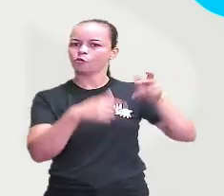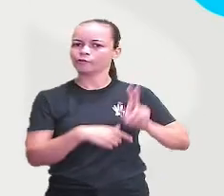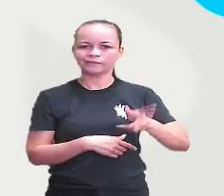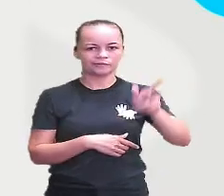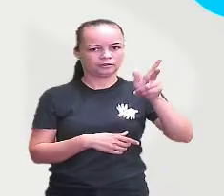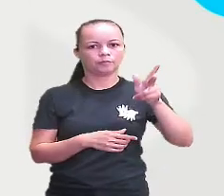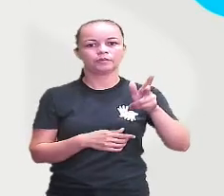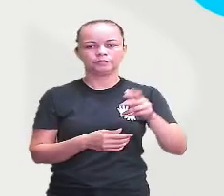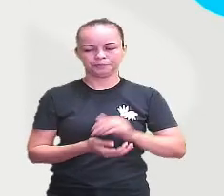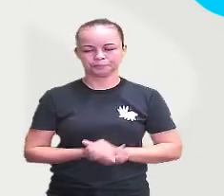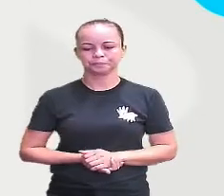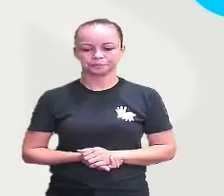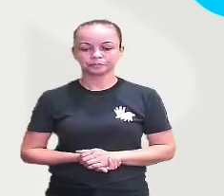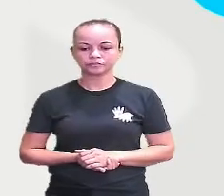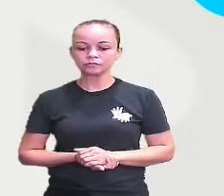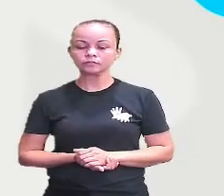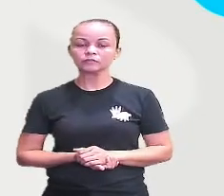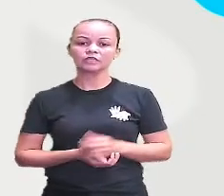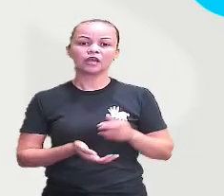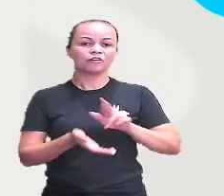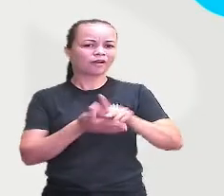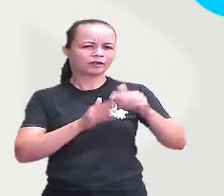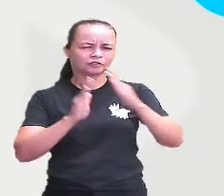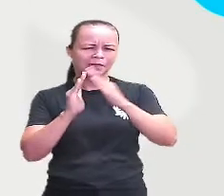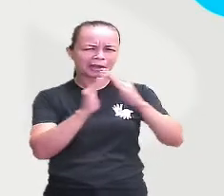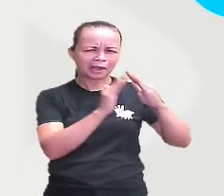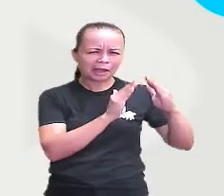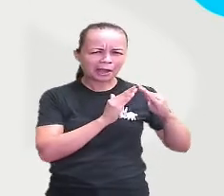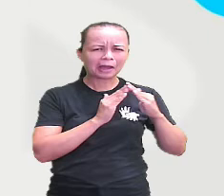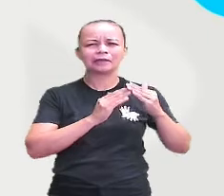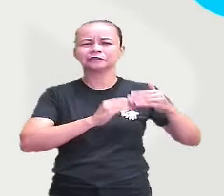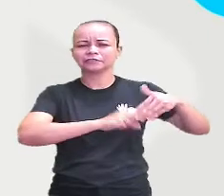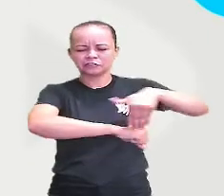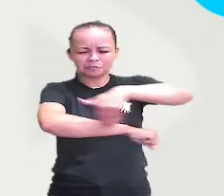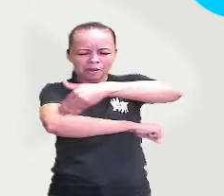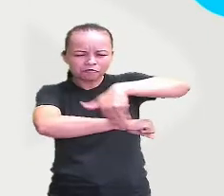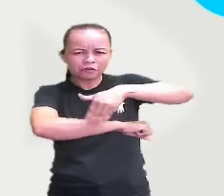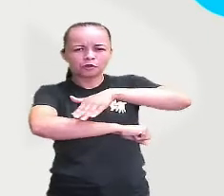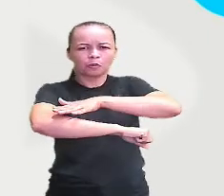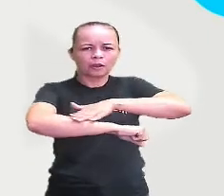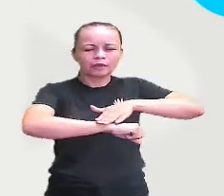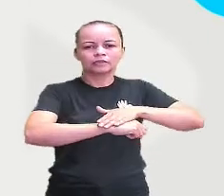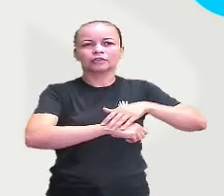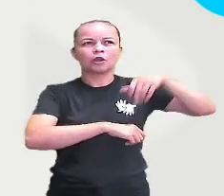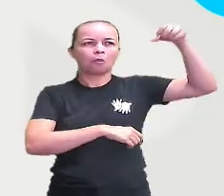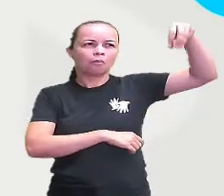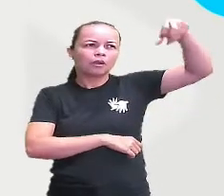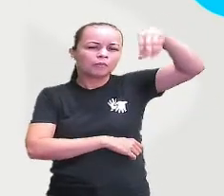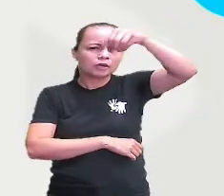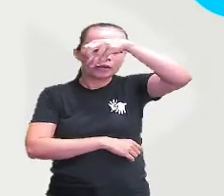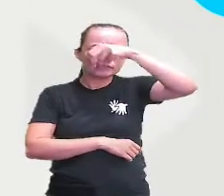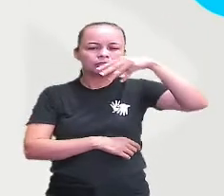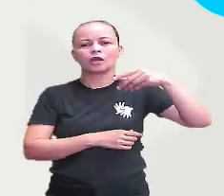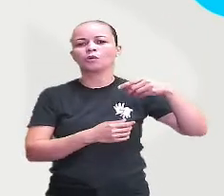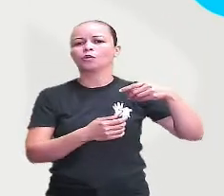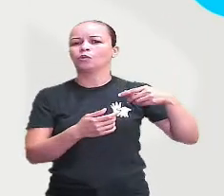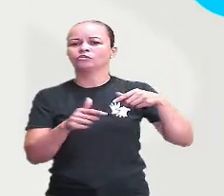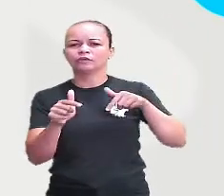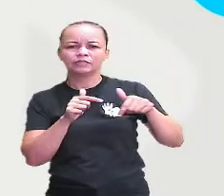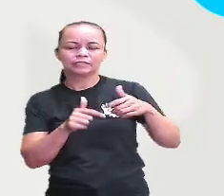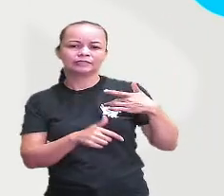tá? Muitas habitações, meio-fio, calçadas, rede de iluminação, serviço de